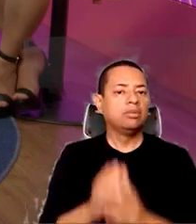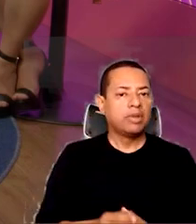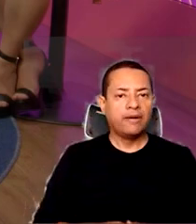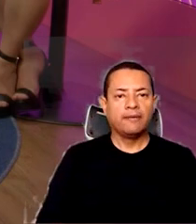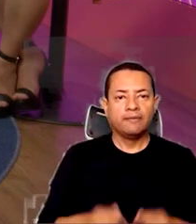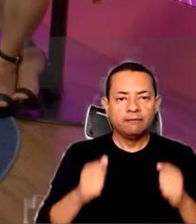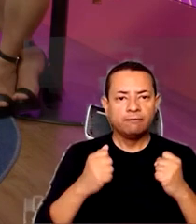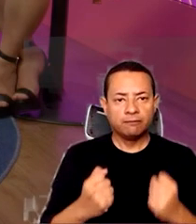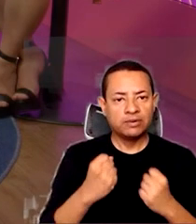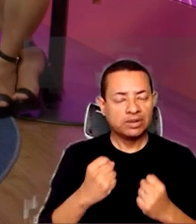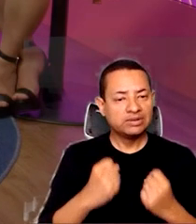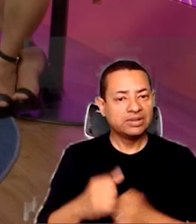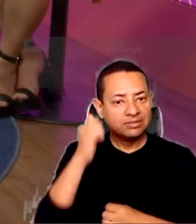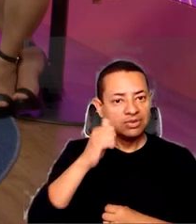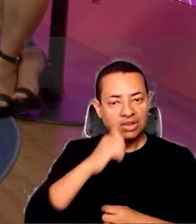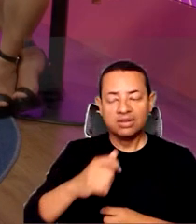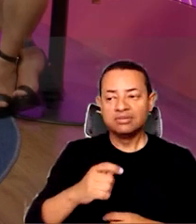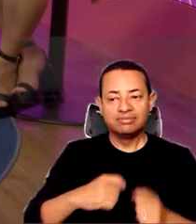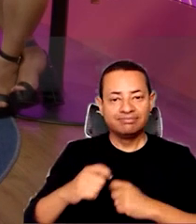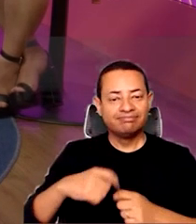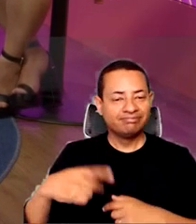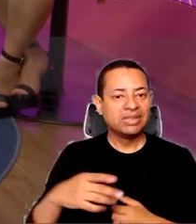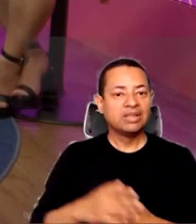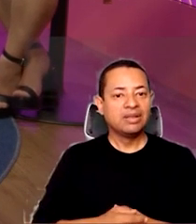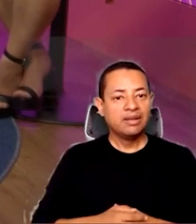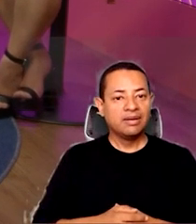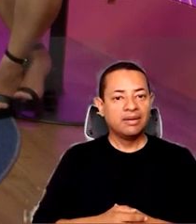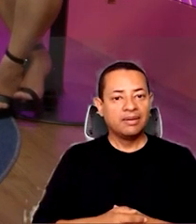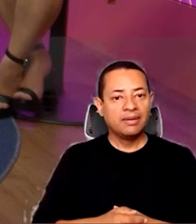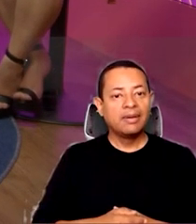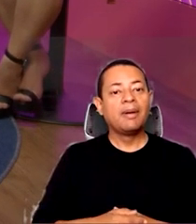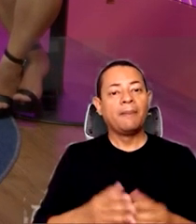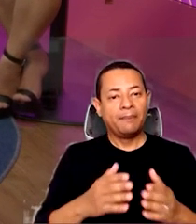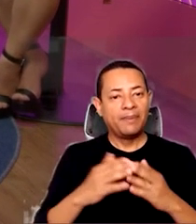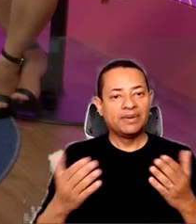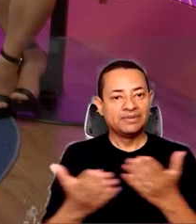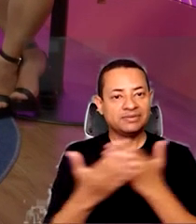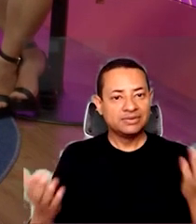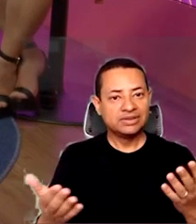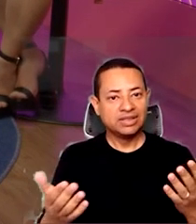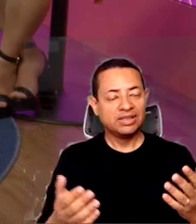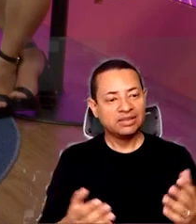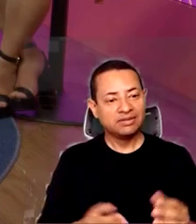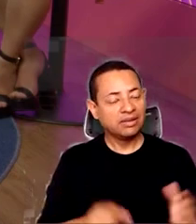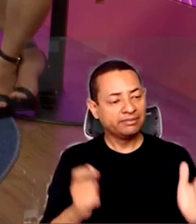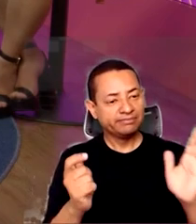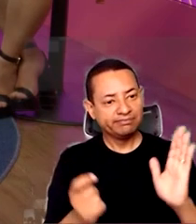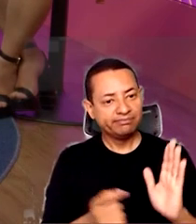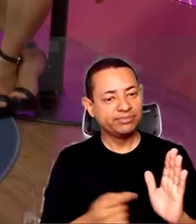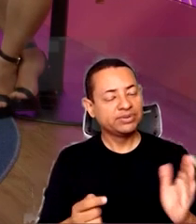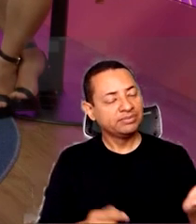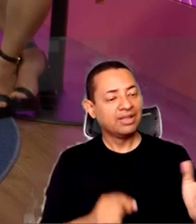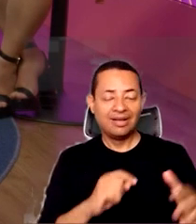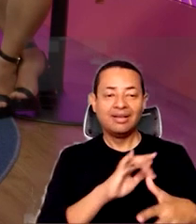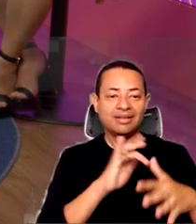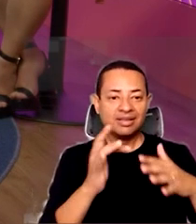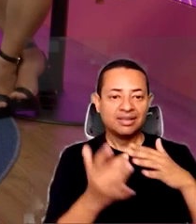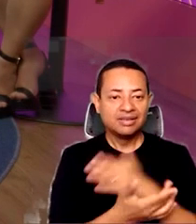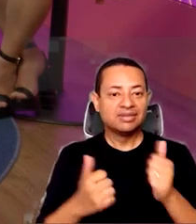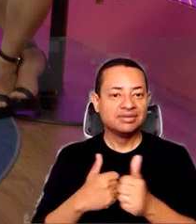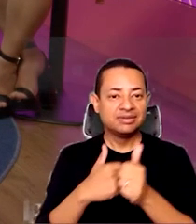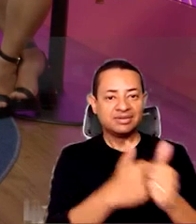fortalecer as mulheres em seus negócios Peço que todos acompanhem as nossas redes sociais sigam com a